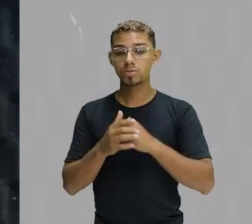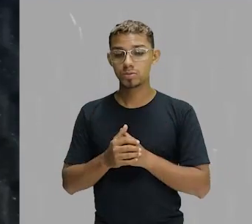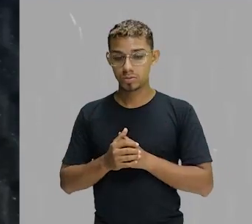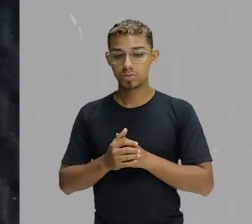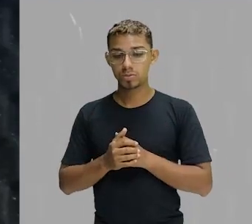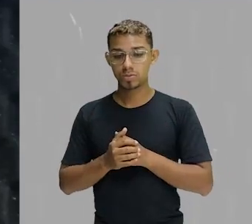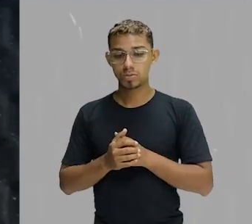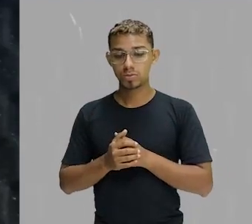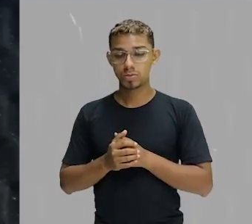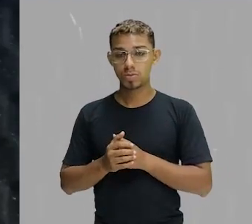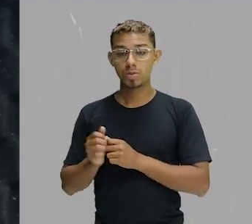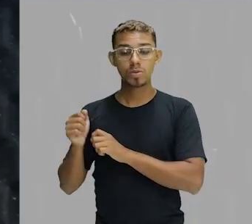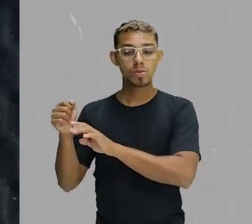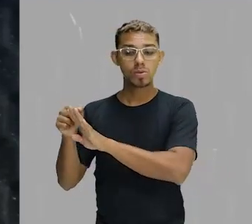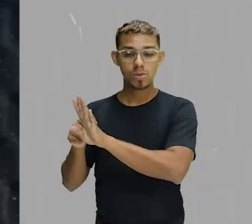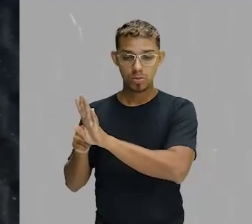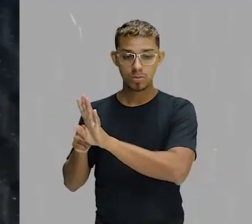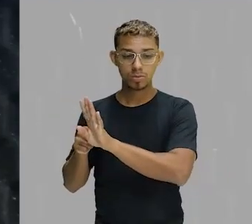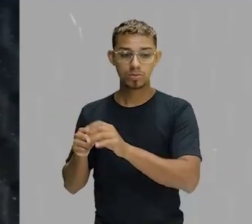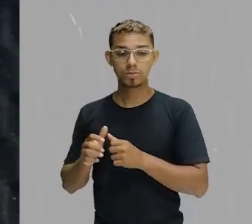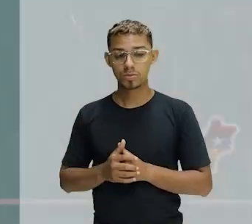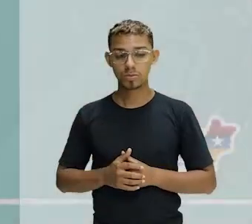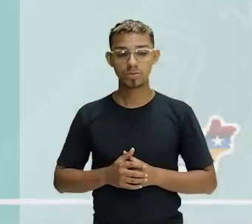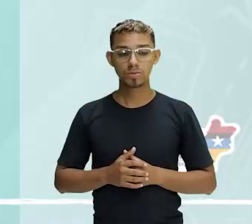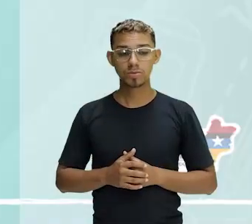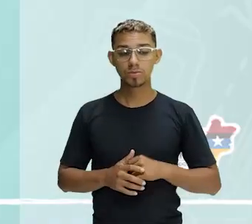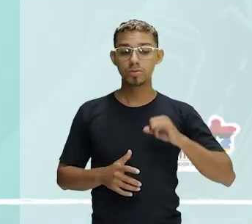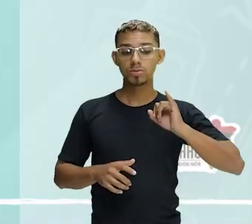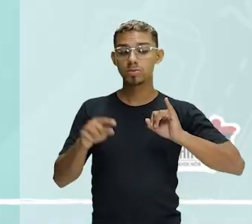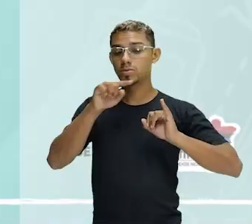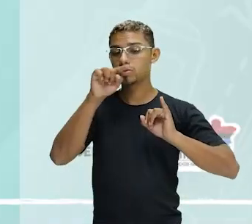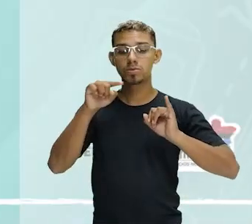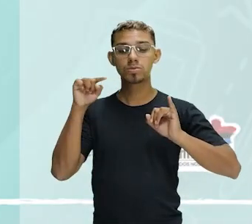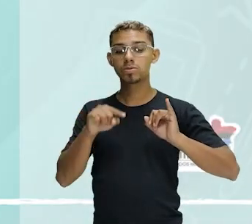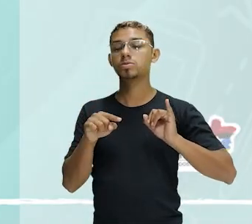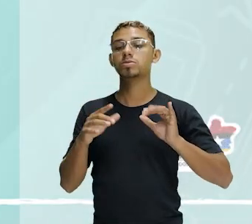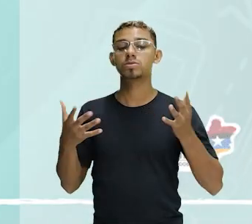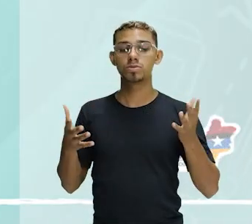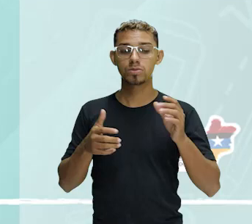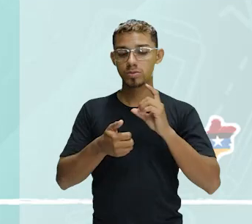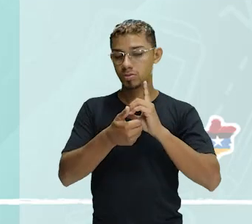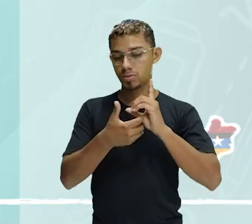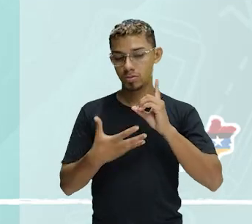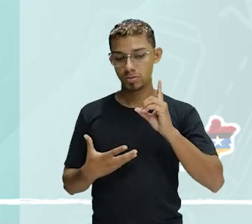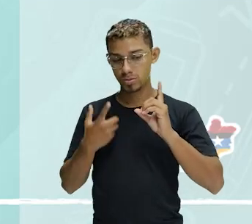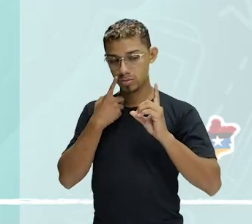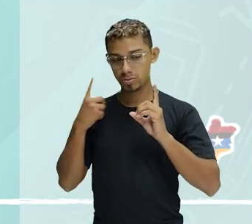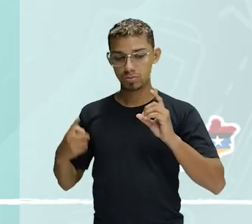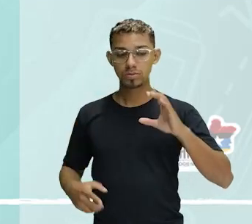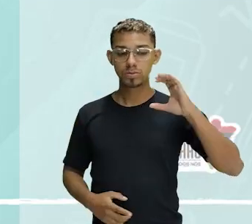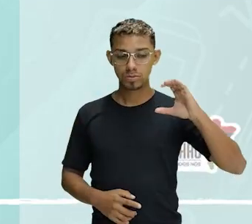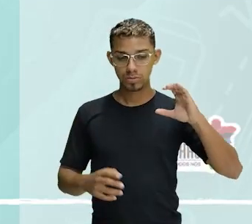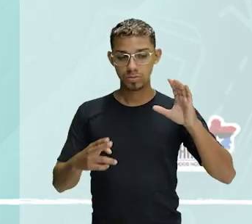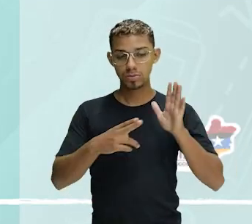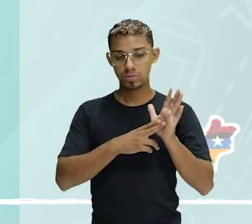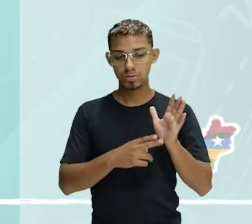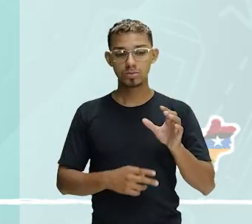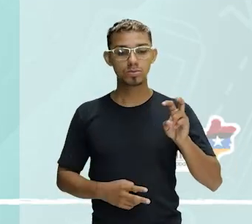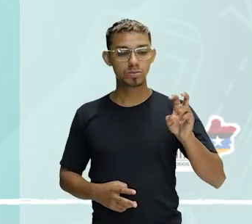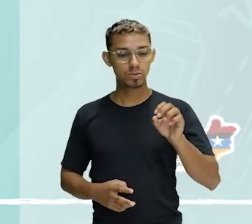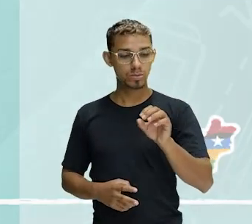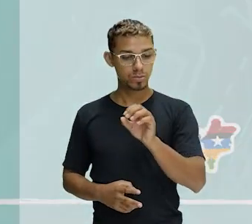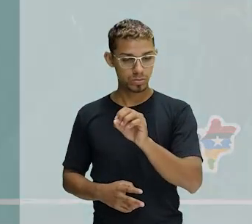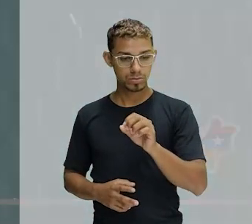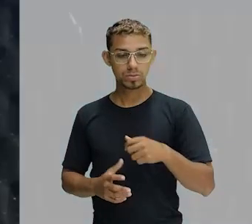4 informações na fórmula, tá? E aí, é justamente isso que nós estamos ajustando. Capital inicial,